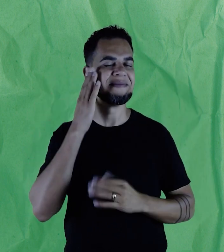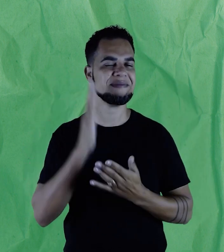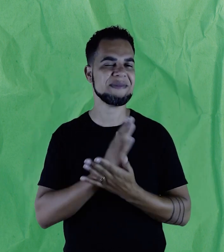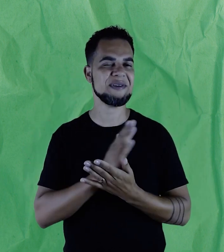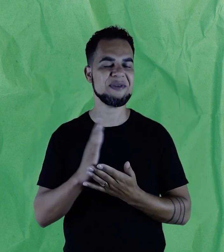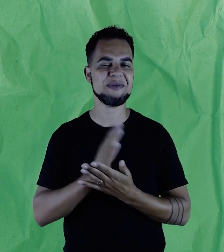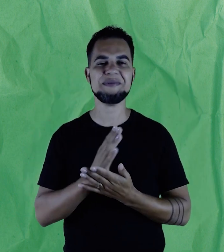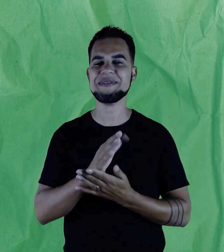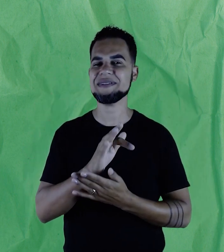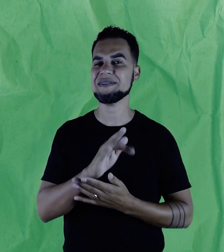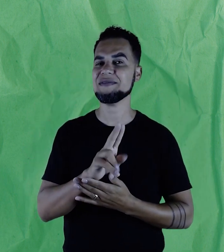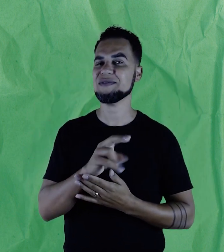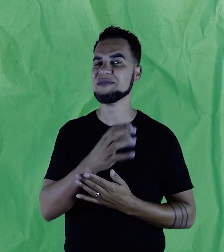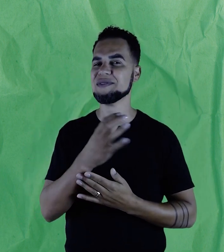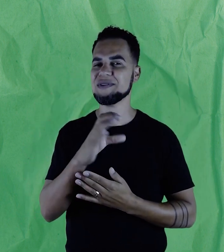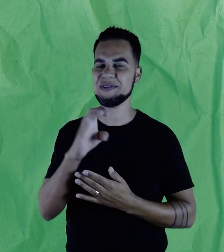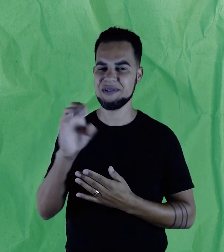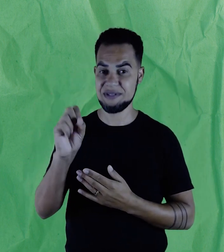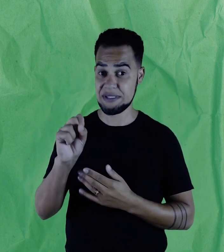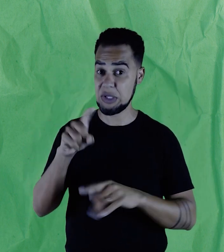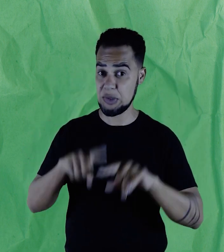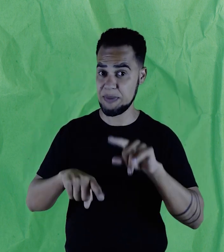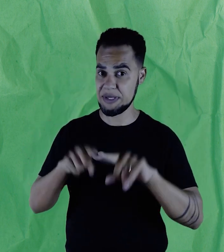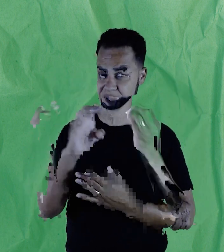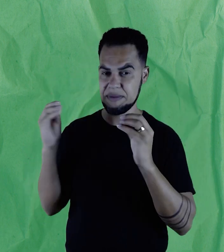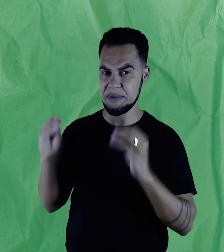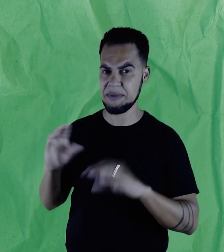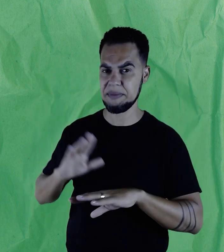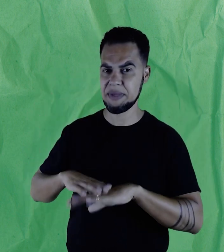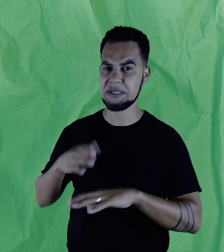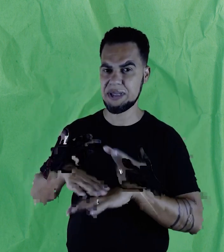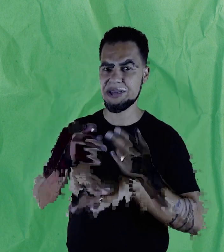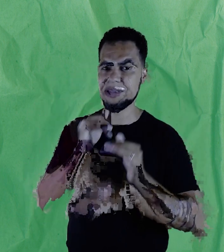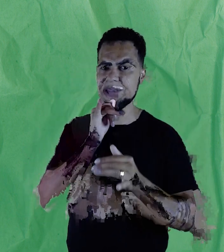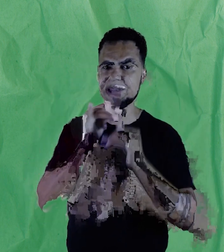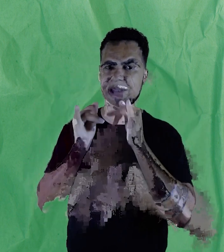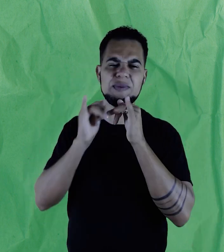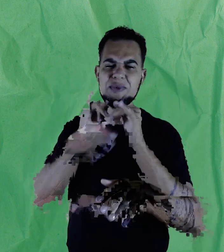figuras de linguagem. No nosso material didático tem muito mais coisa, vários exemplos